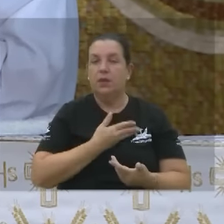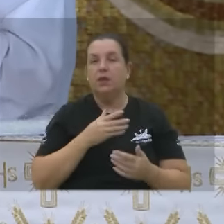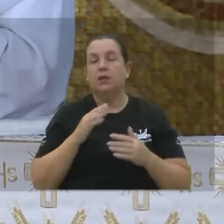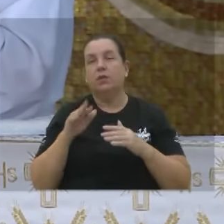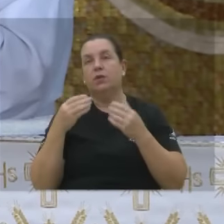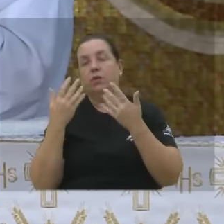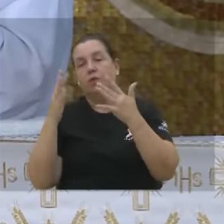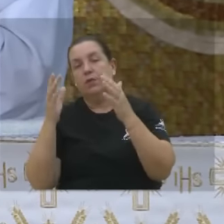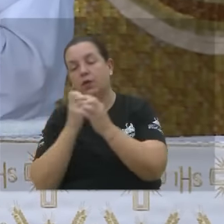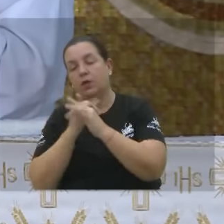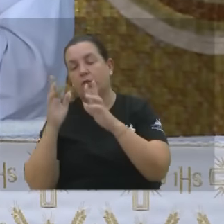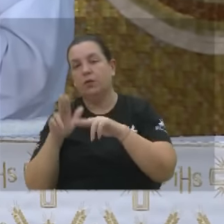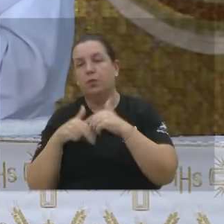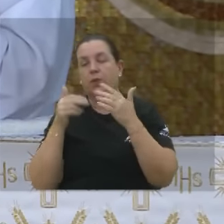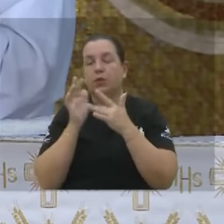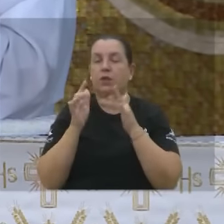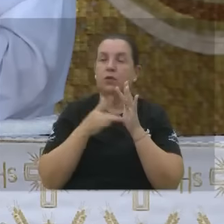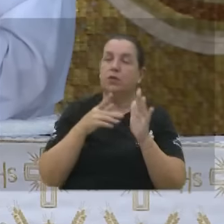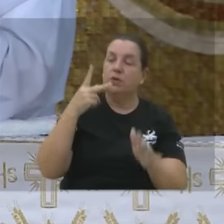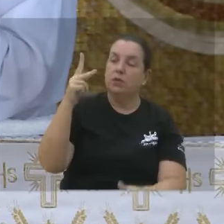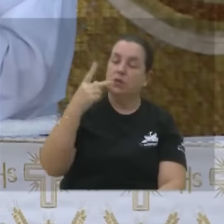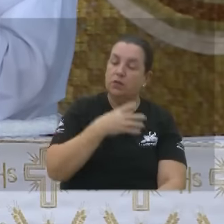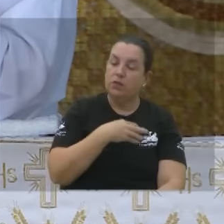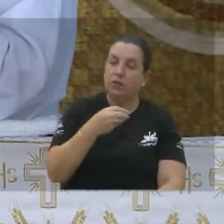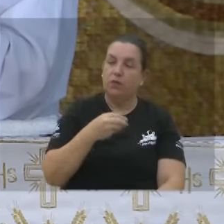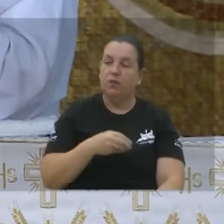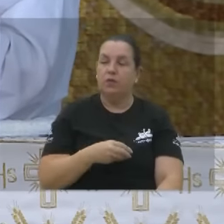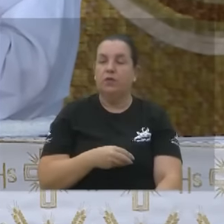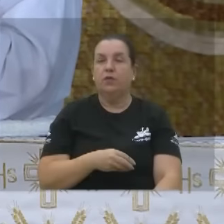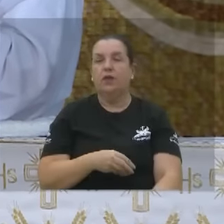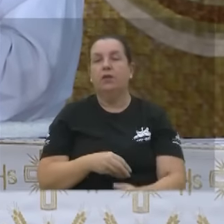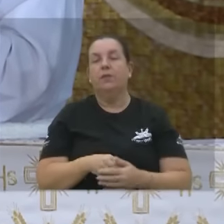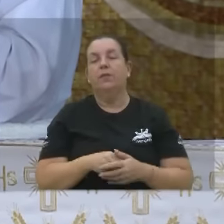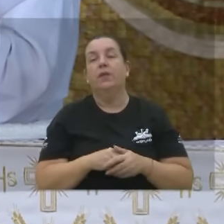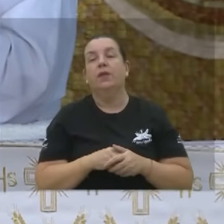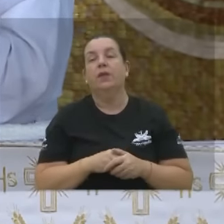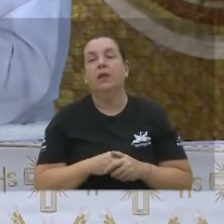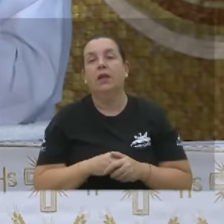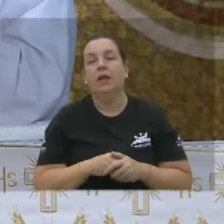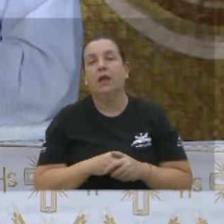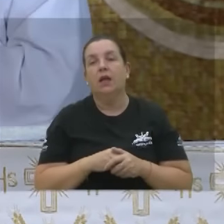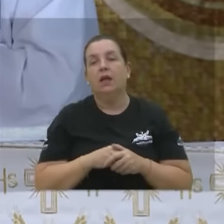vos louvarmos e glorificarmos por Jesus Cristo, vosso Filho.